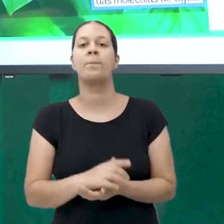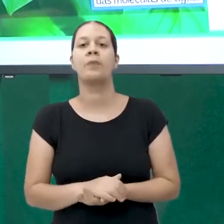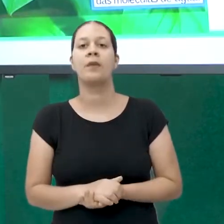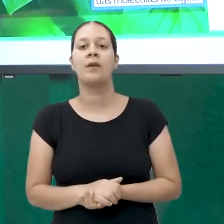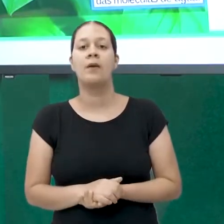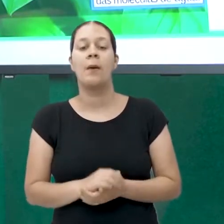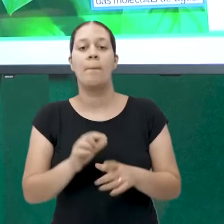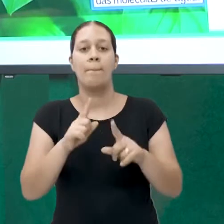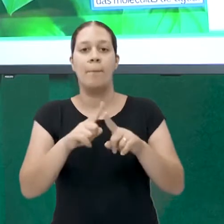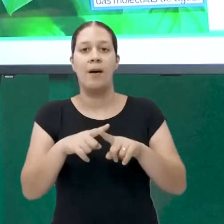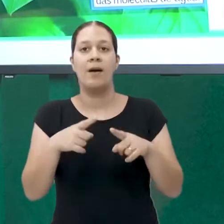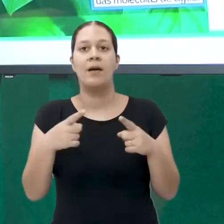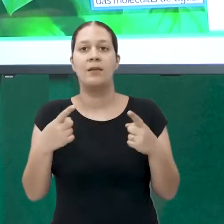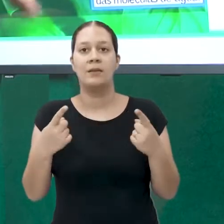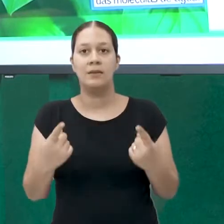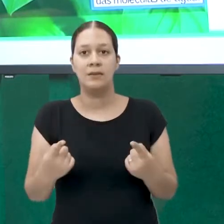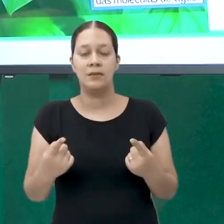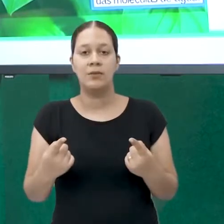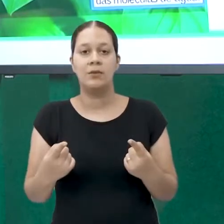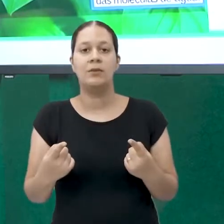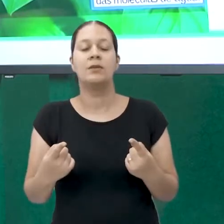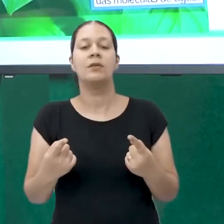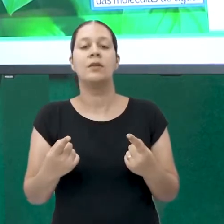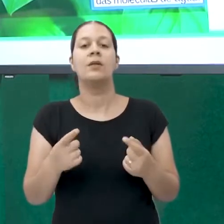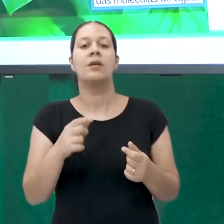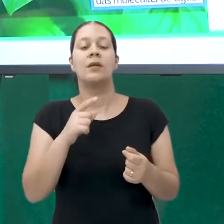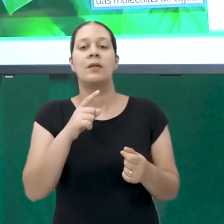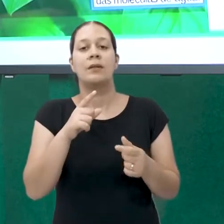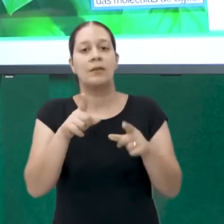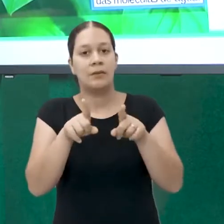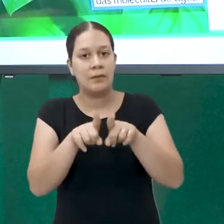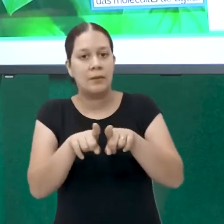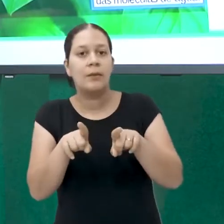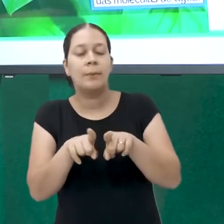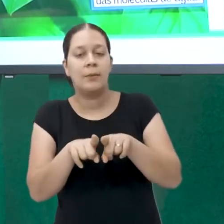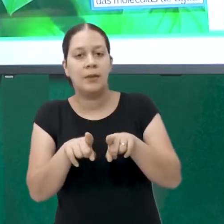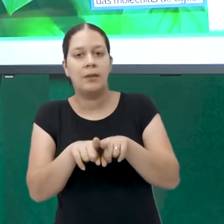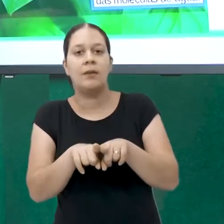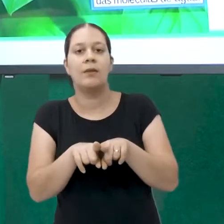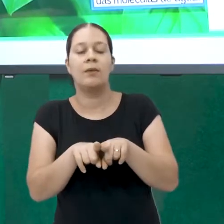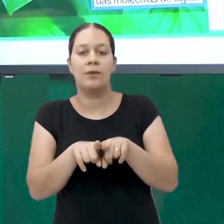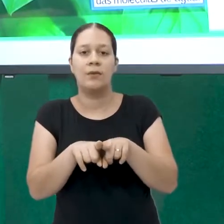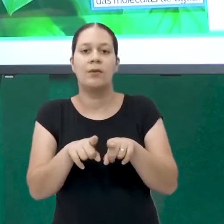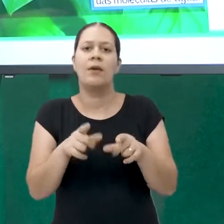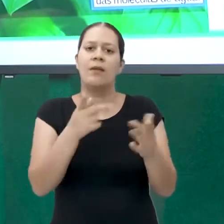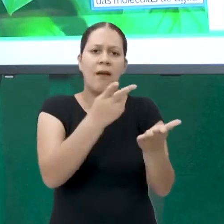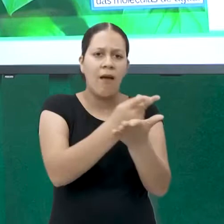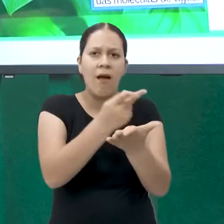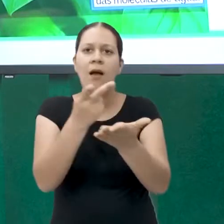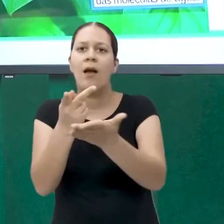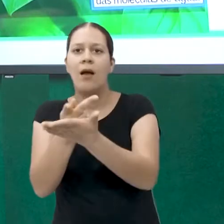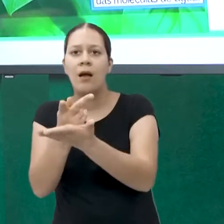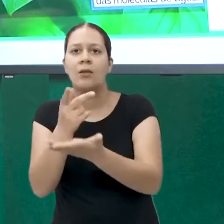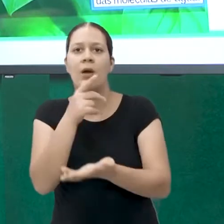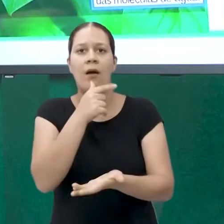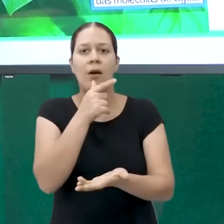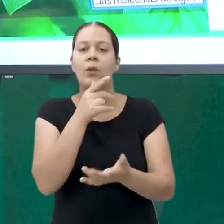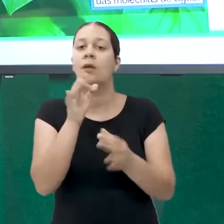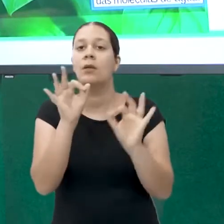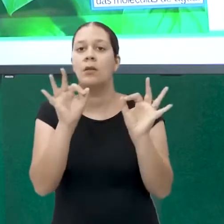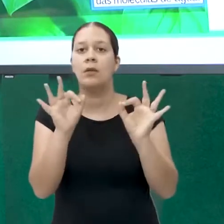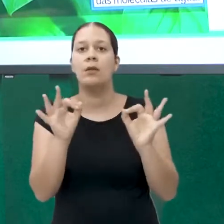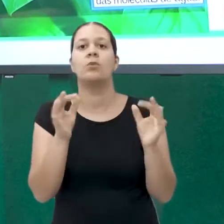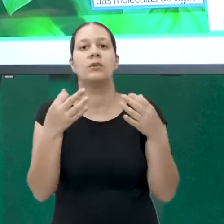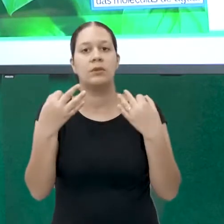não vai ter aqui só, tá? Mas em algumas fórmulas mais completas você tem água aqui também, então não se preocupa. Mas aqui tá